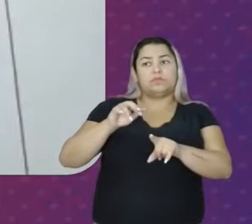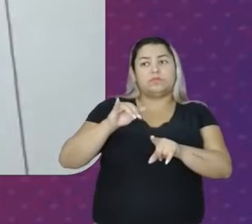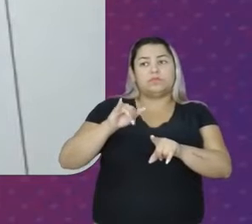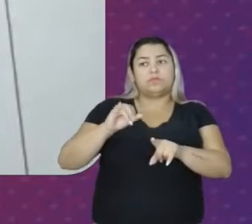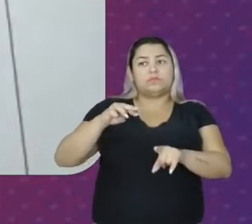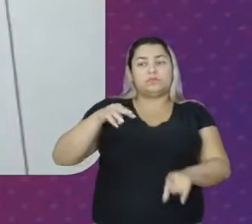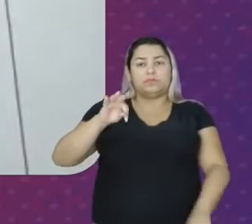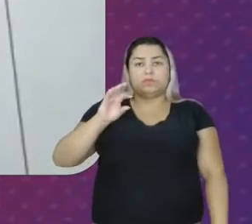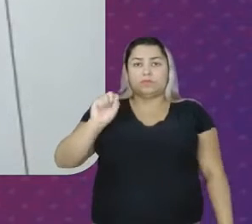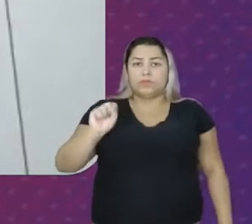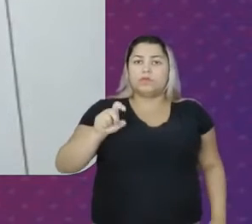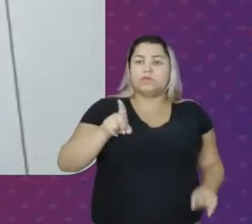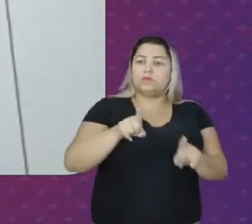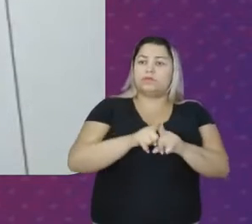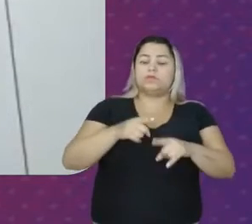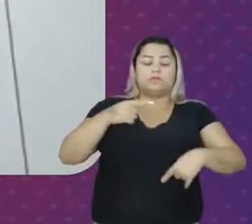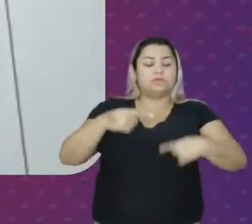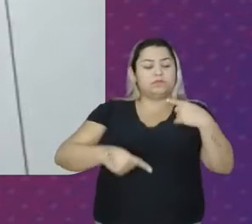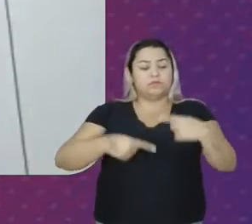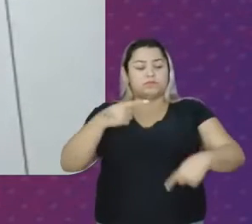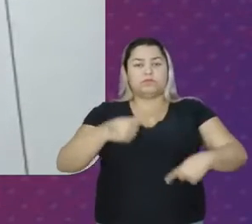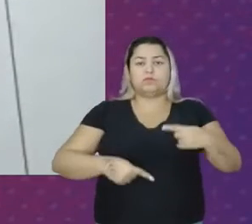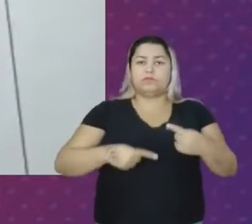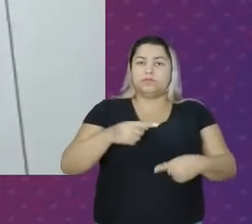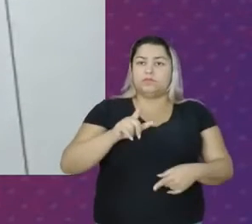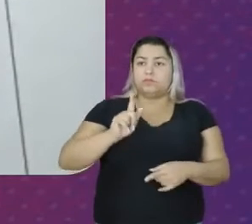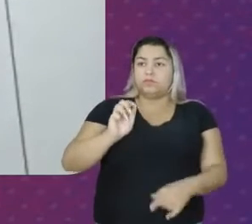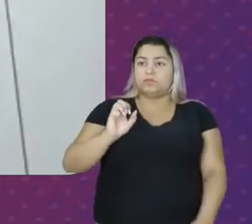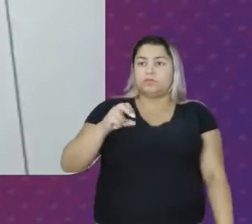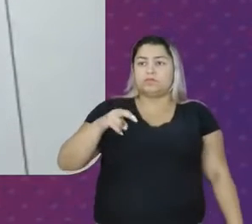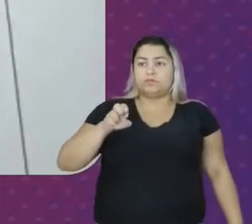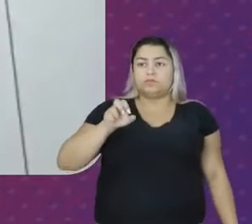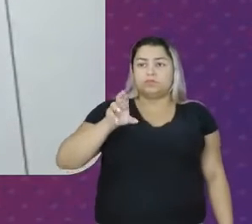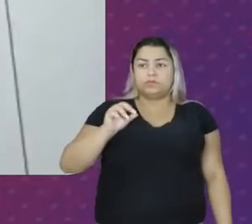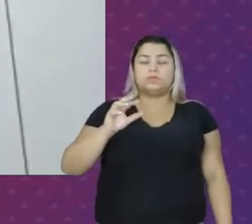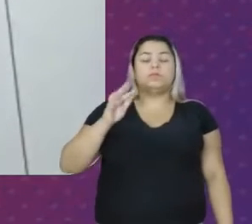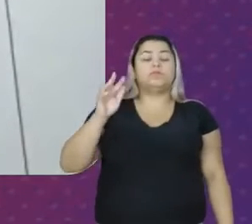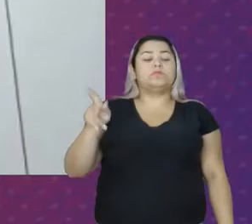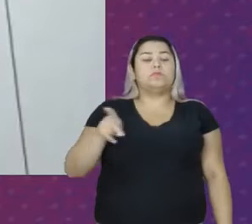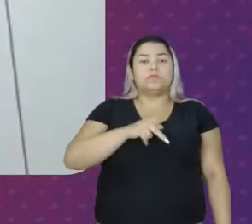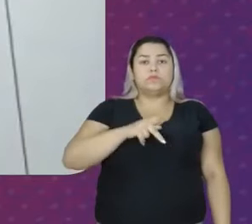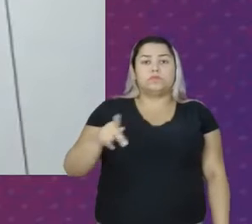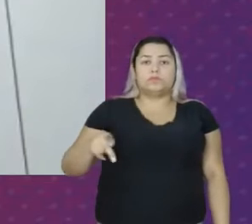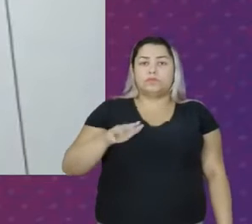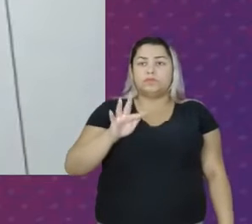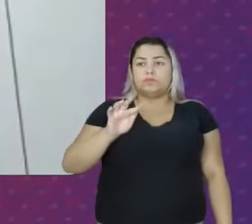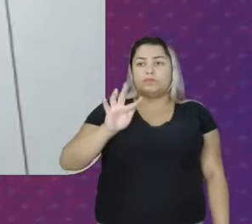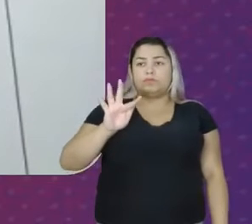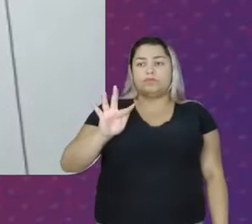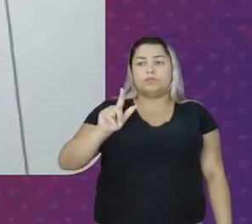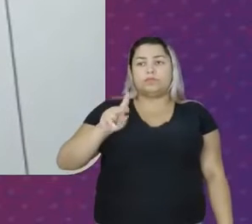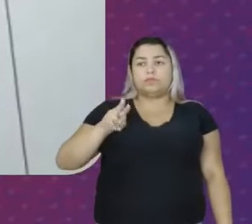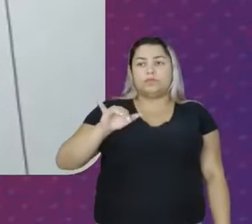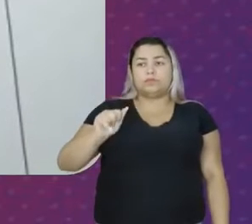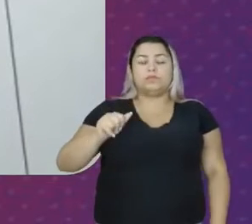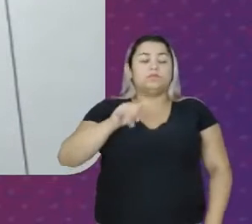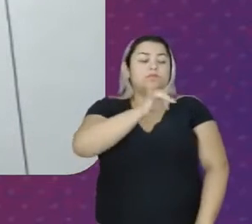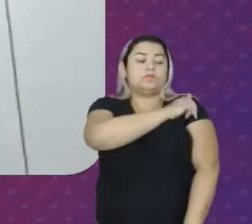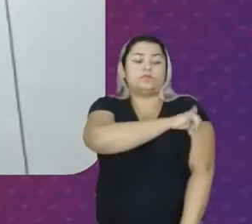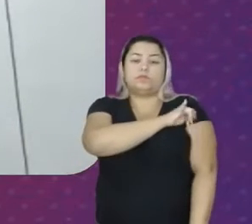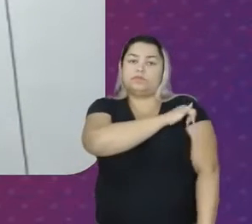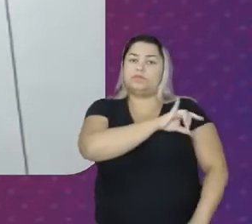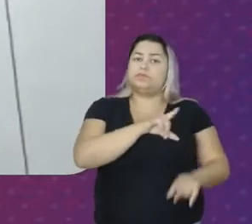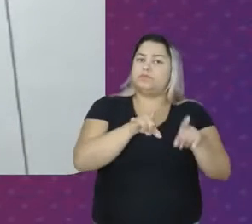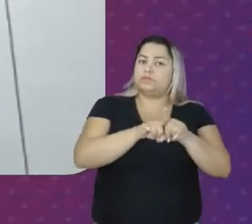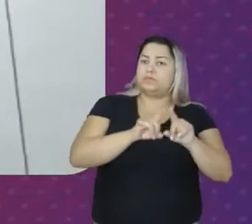na academia, no debate de violência política de gênero, a professora Flávia Rios, do Rio de Janeiro, Márcia Mura também, que